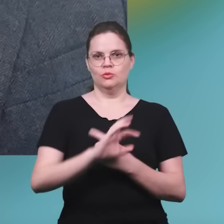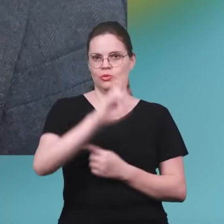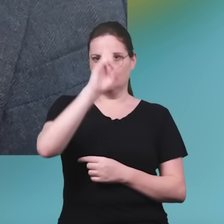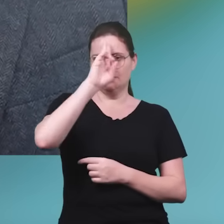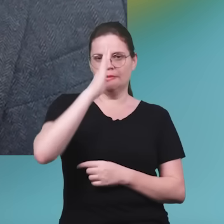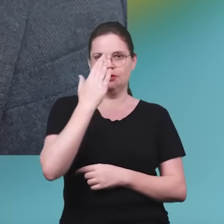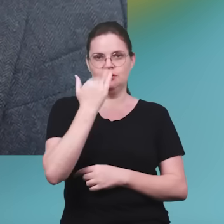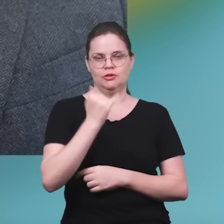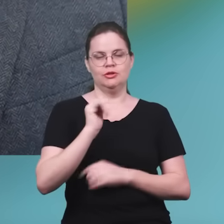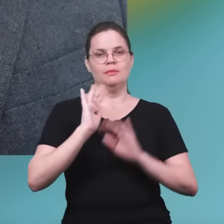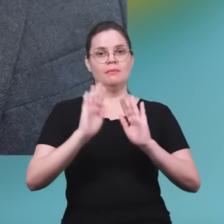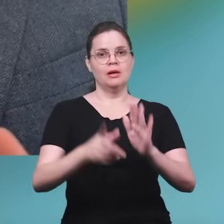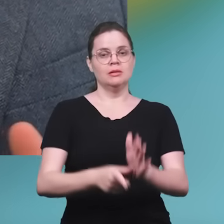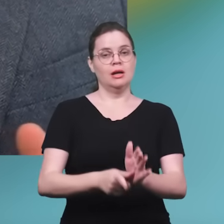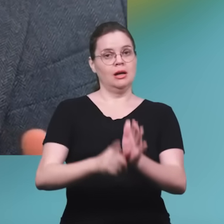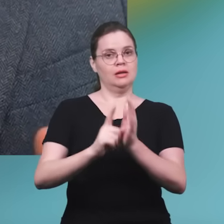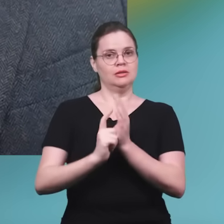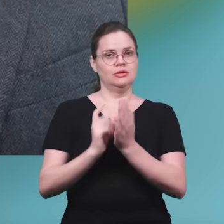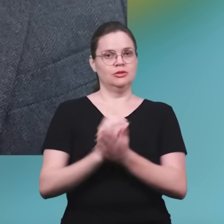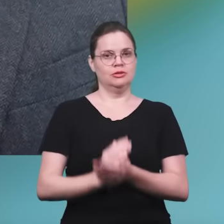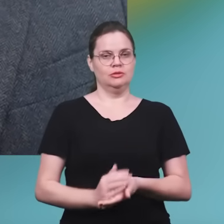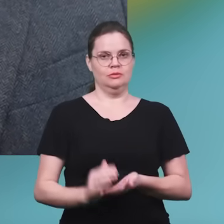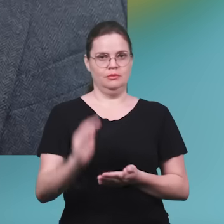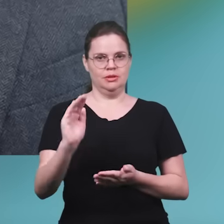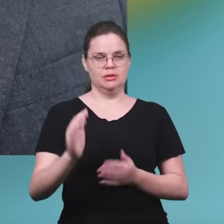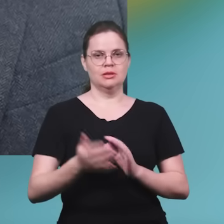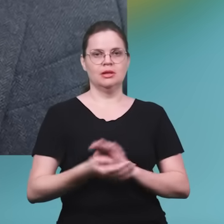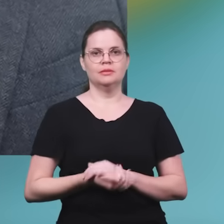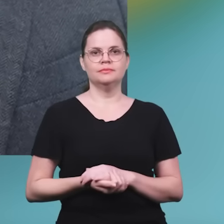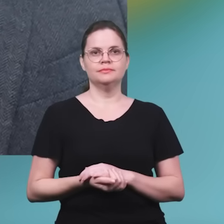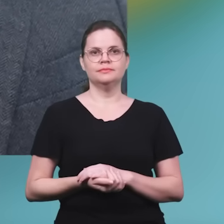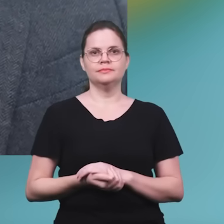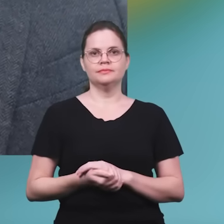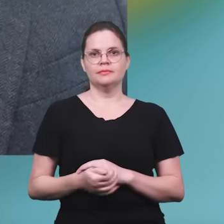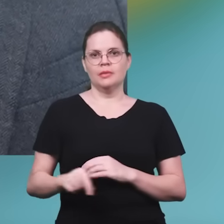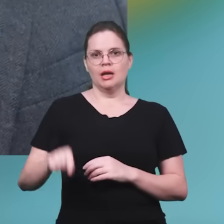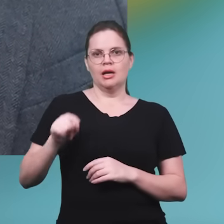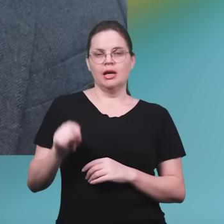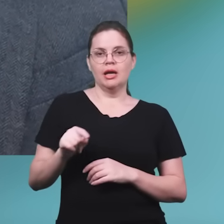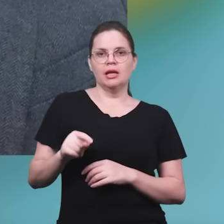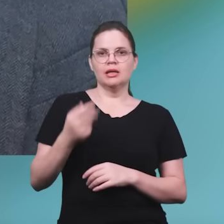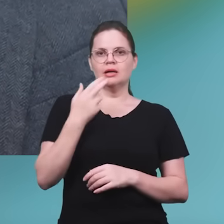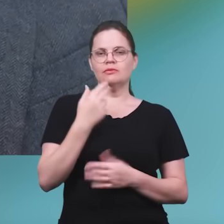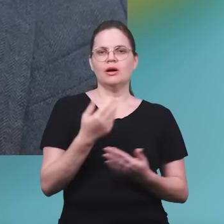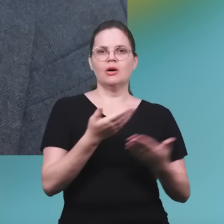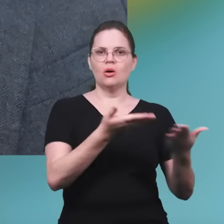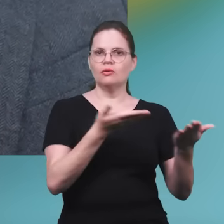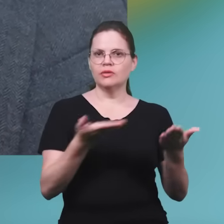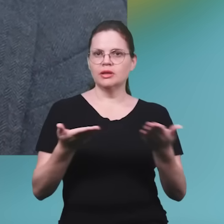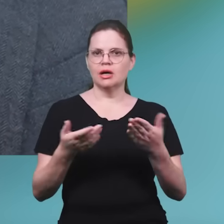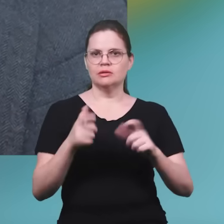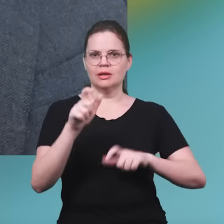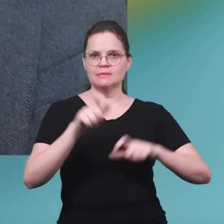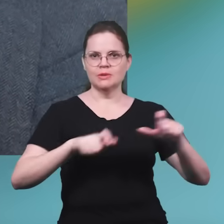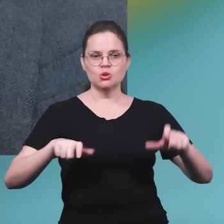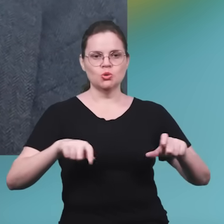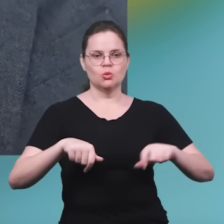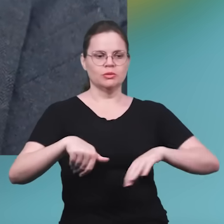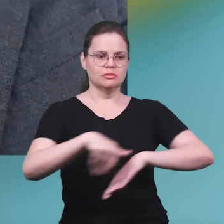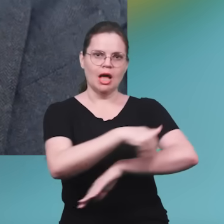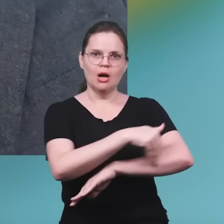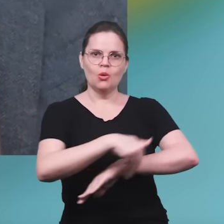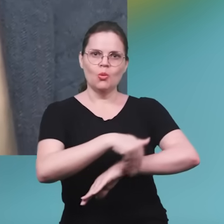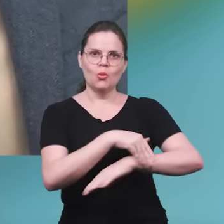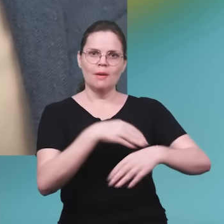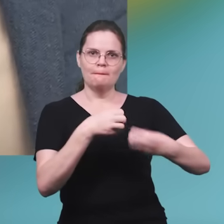meio-dia, ele, logo antes de iniciar o culto ao meio-dia, ele estava fazendo alguns convites às